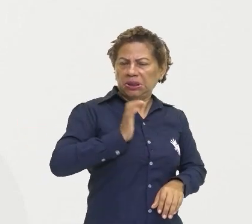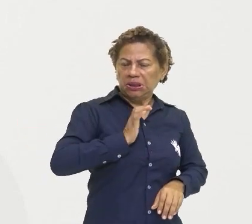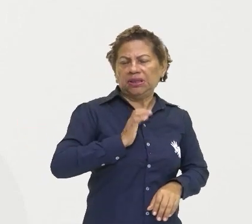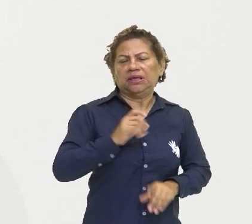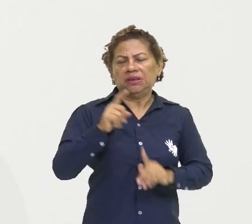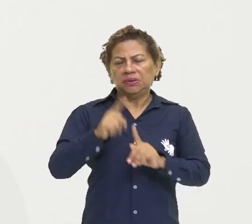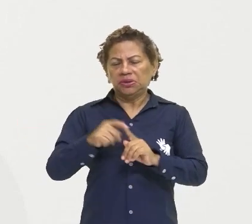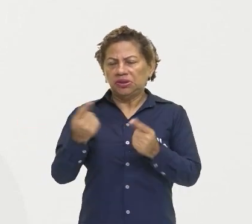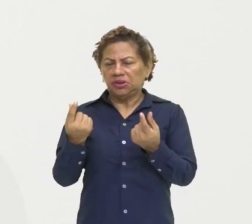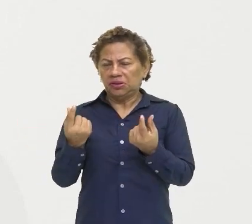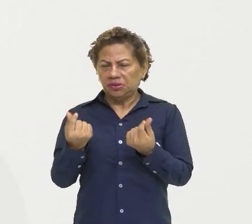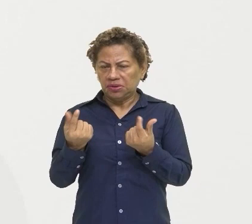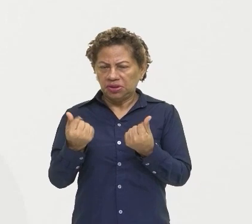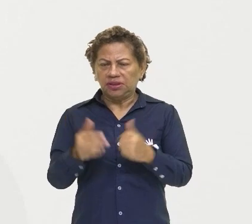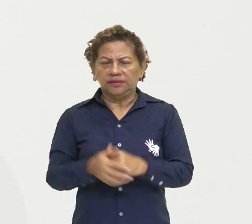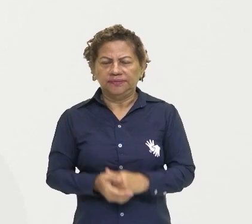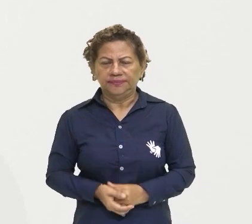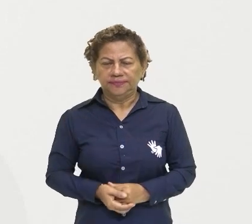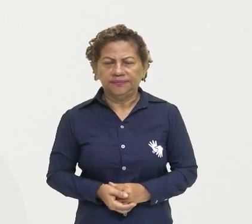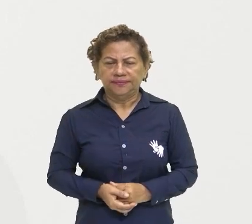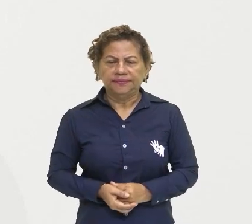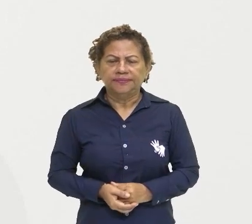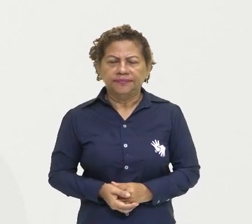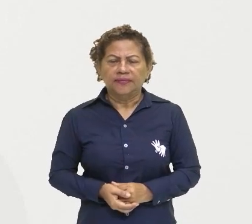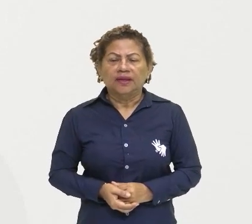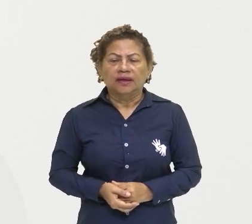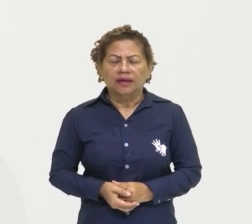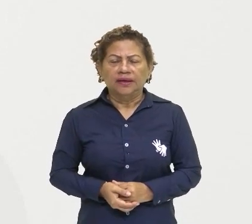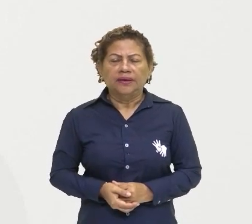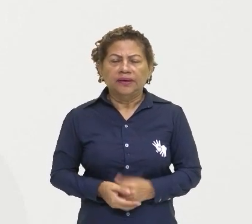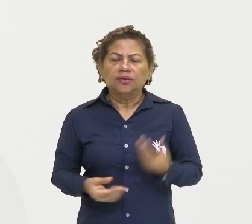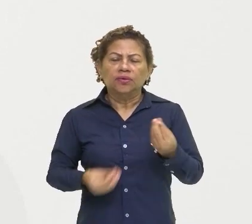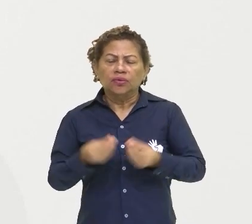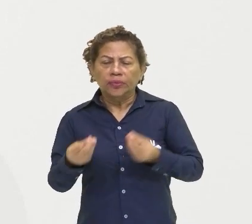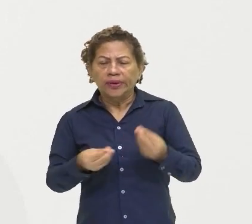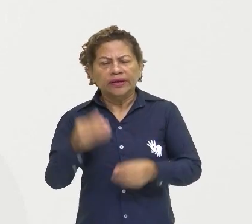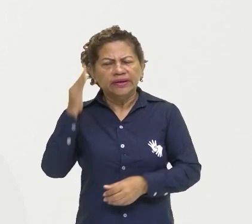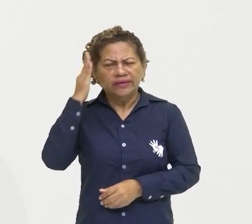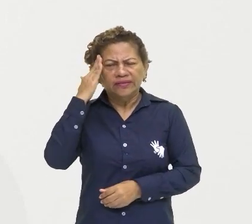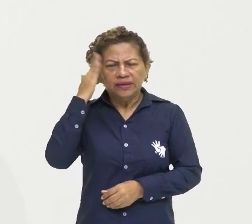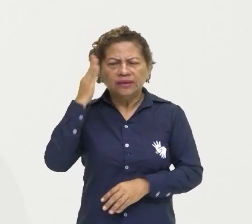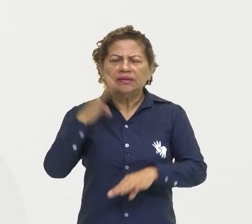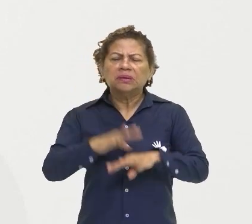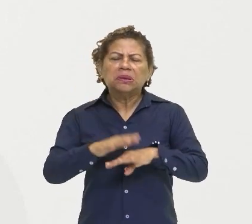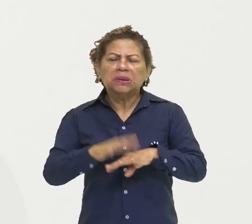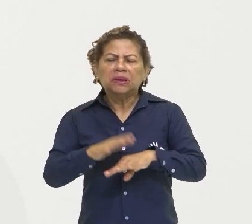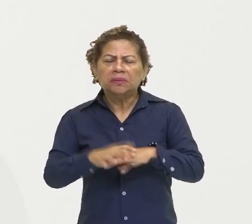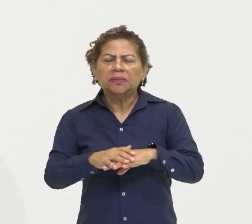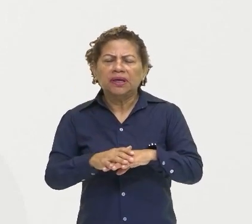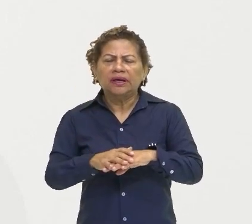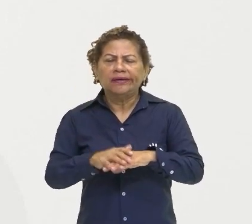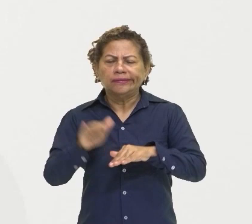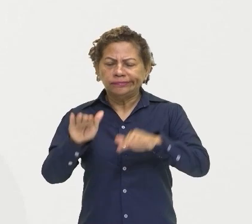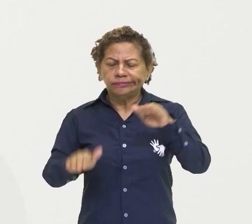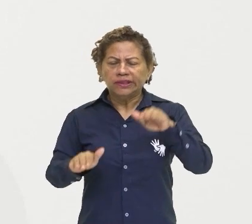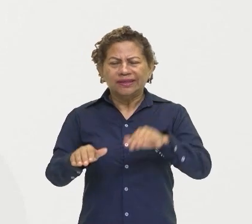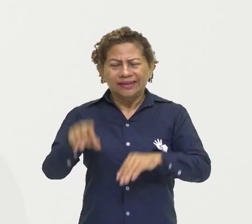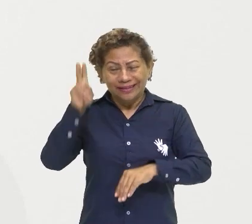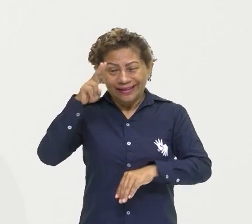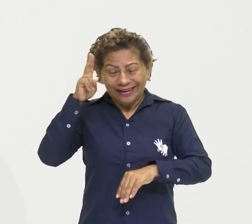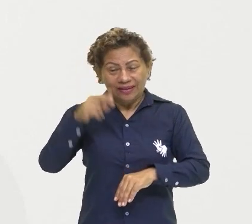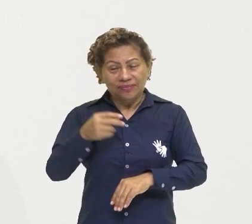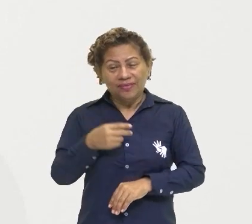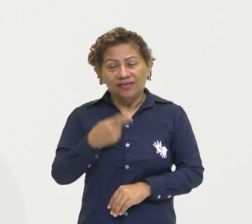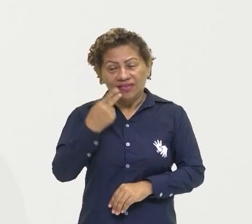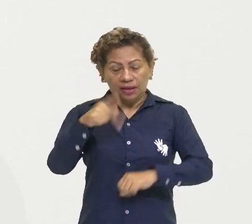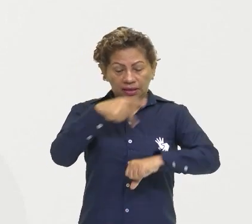termos matemáticos, esse coeficiente é medido também de 0 a 1, só que tem uma diferença, tá bom? Quanto mais perto de 1, ele é o